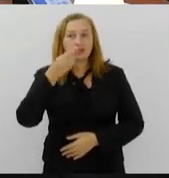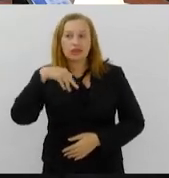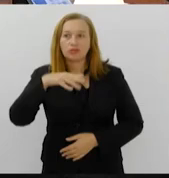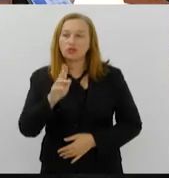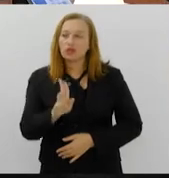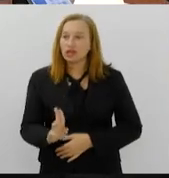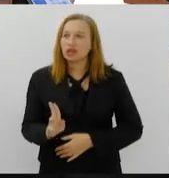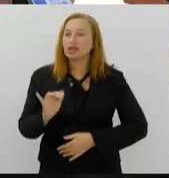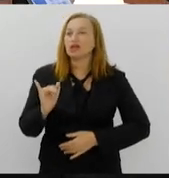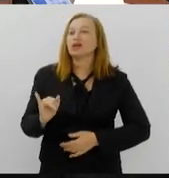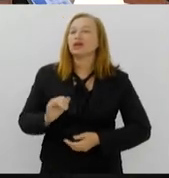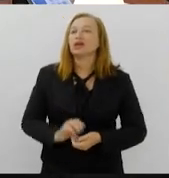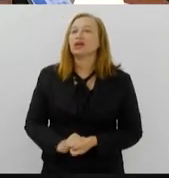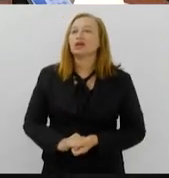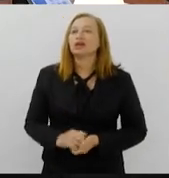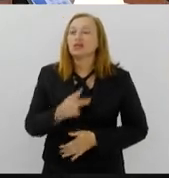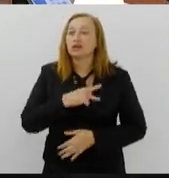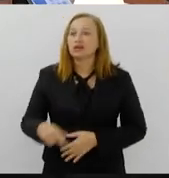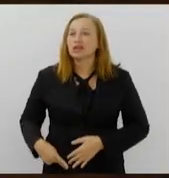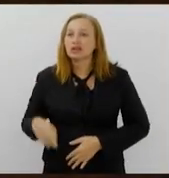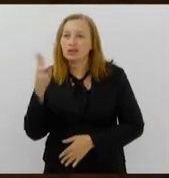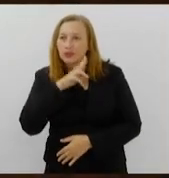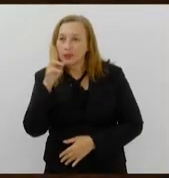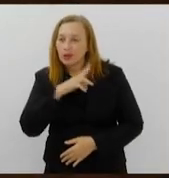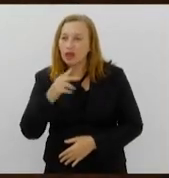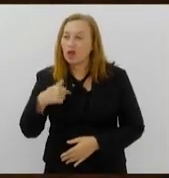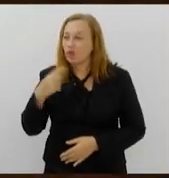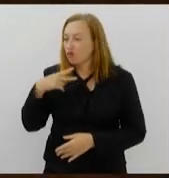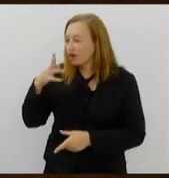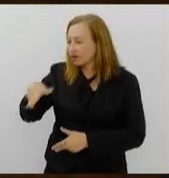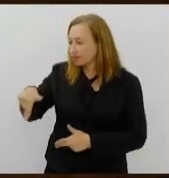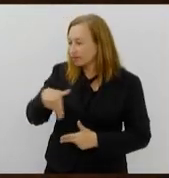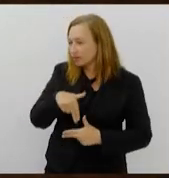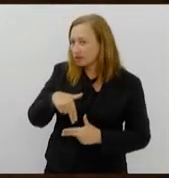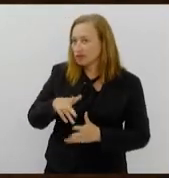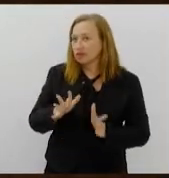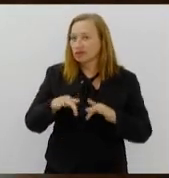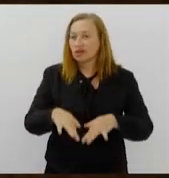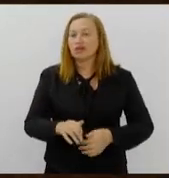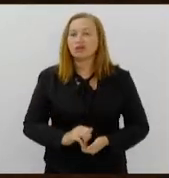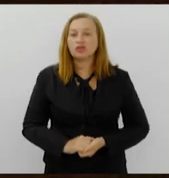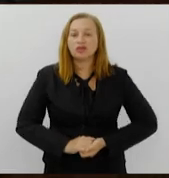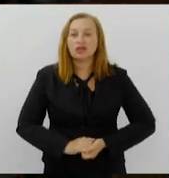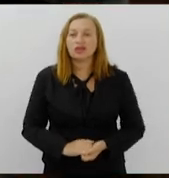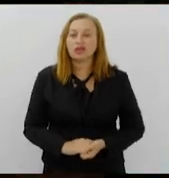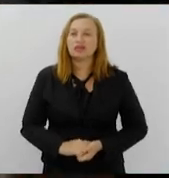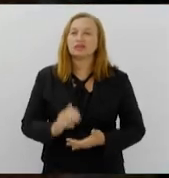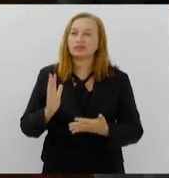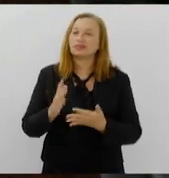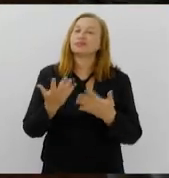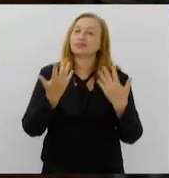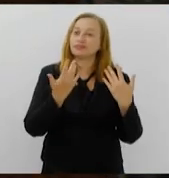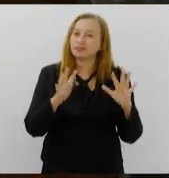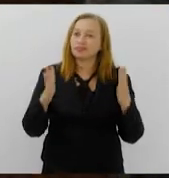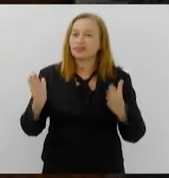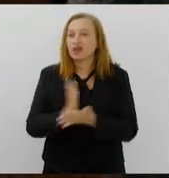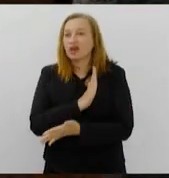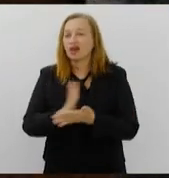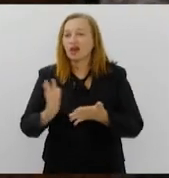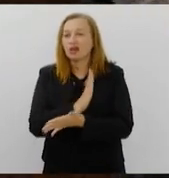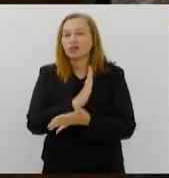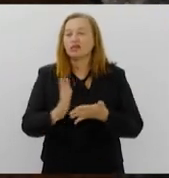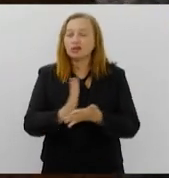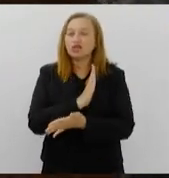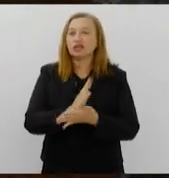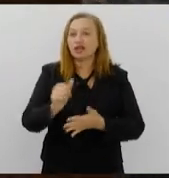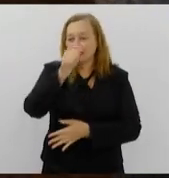favor. Presidente, vou ser rápido, porque eu vou falar no expediente final. Só queria parabenizar alguns prefeitos da região sul-fluminense que